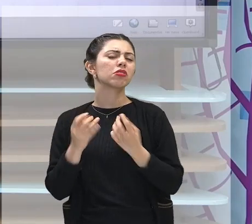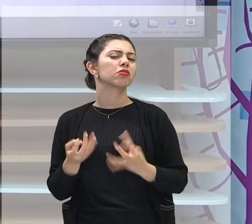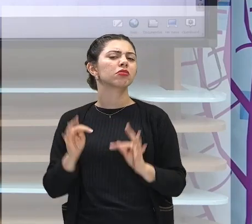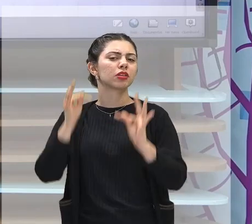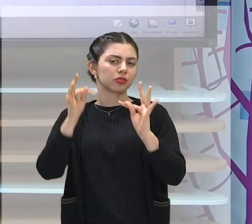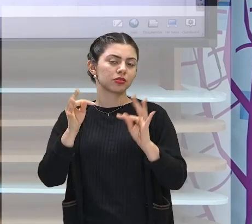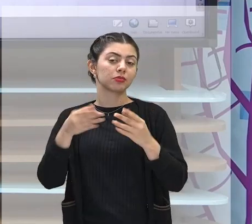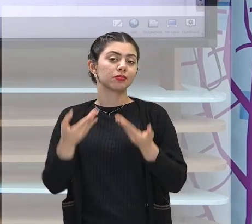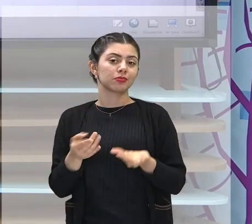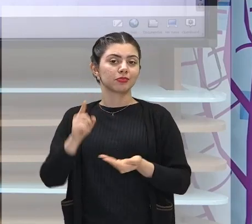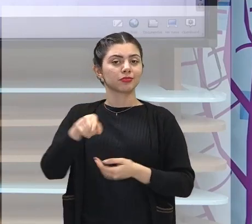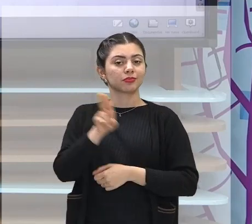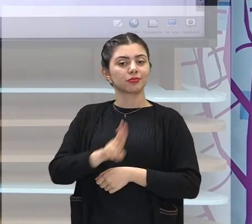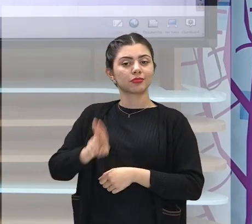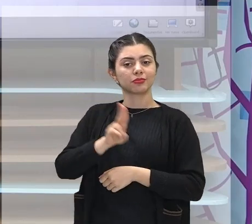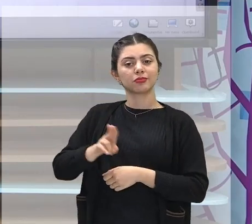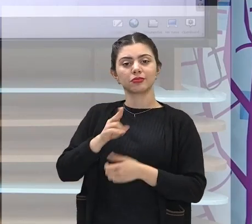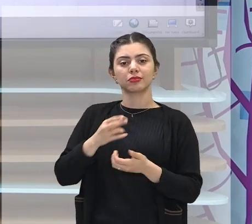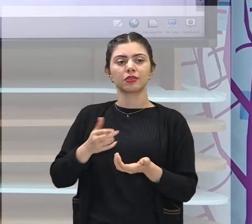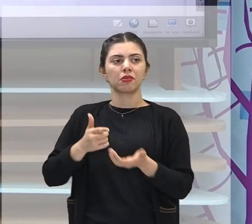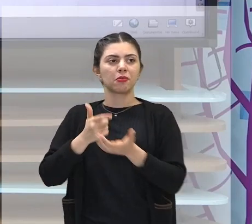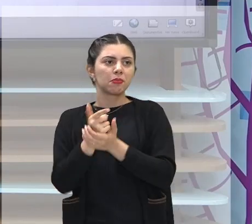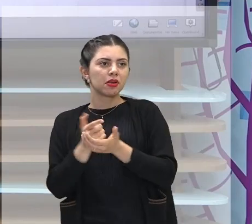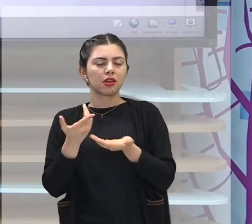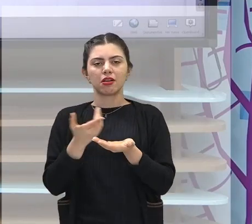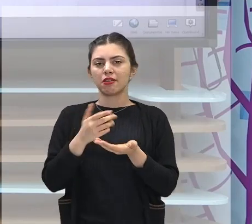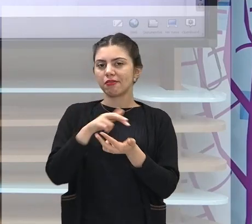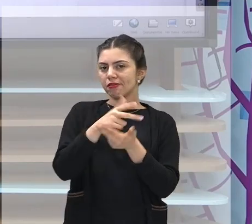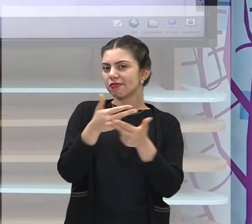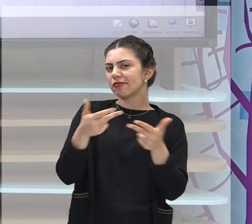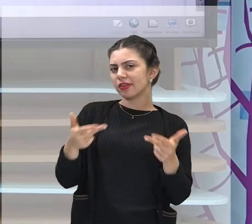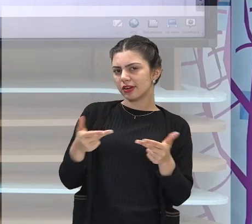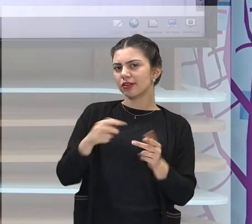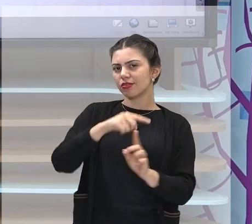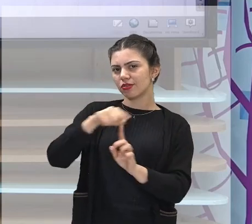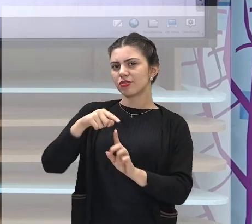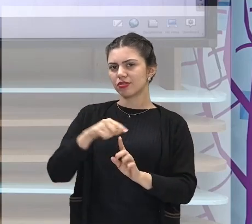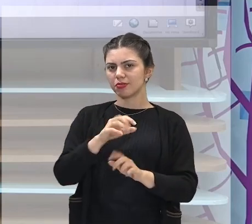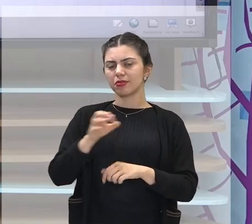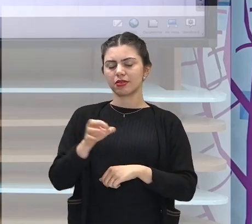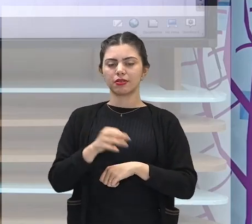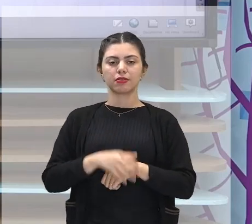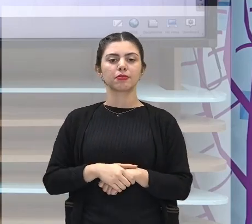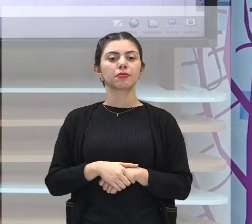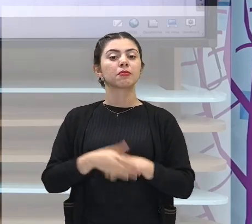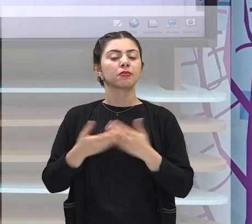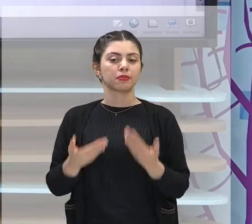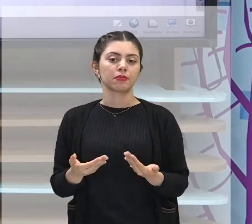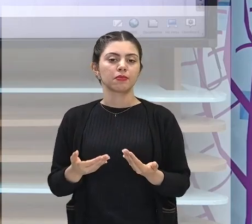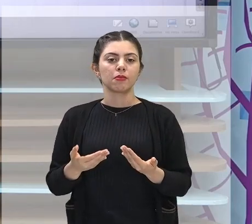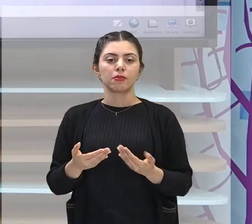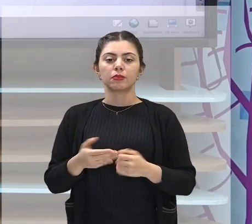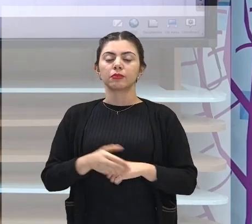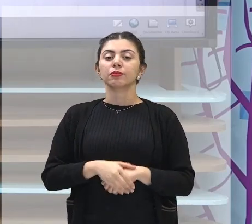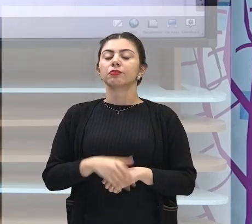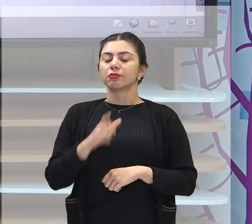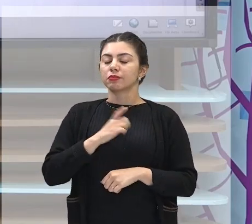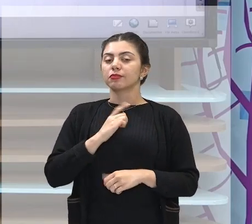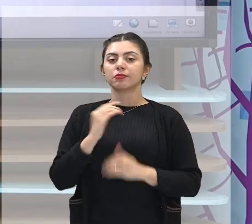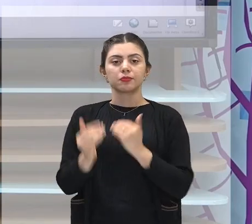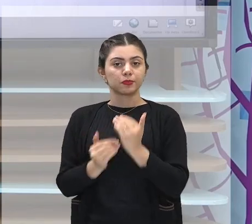Justamente a utilização de armas de fogo, da utilização da pólvora. Então, esse